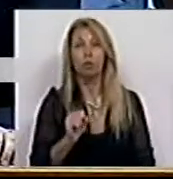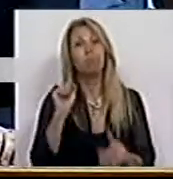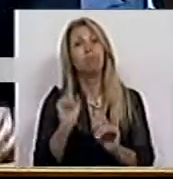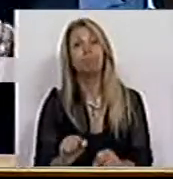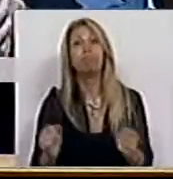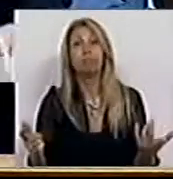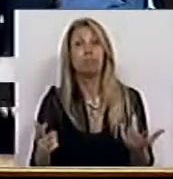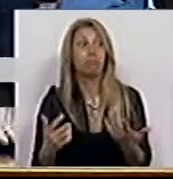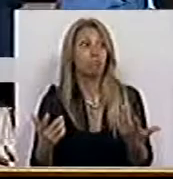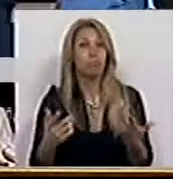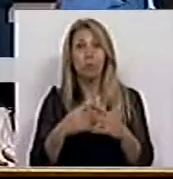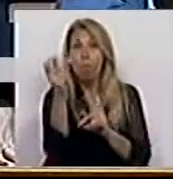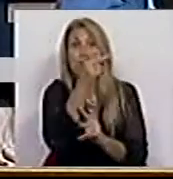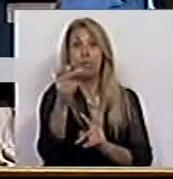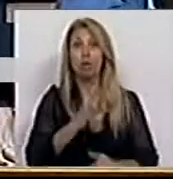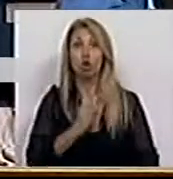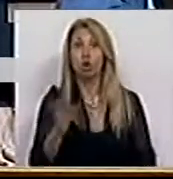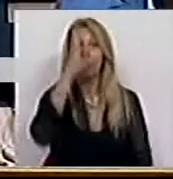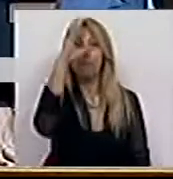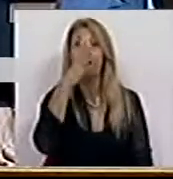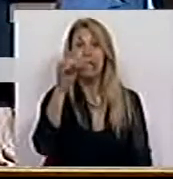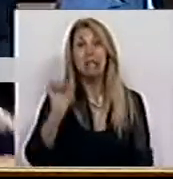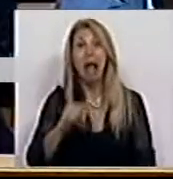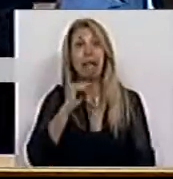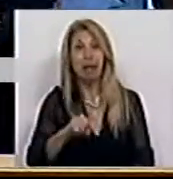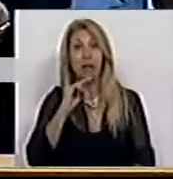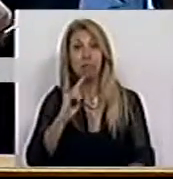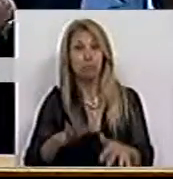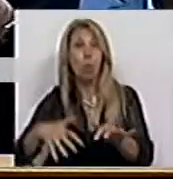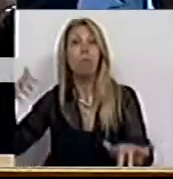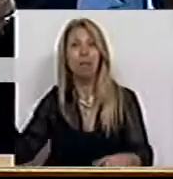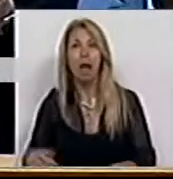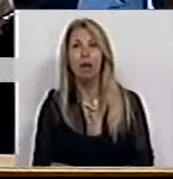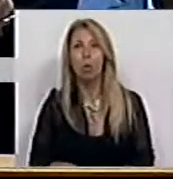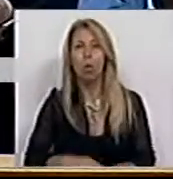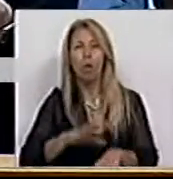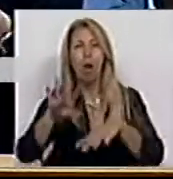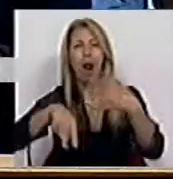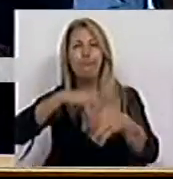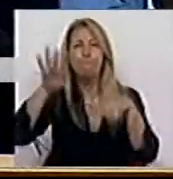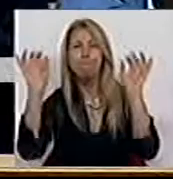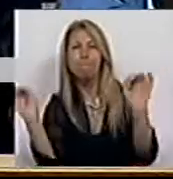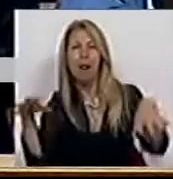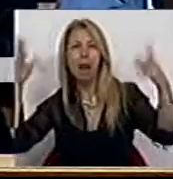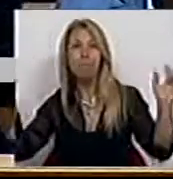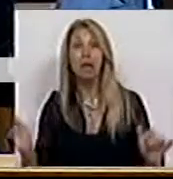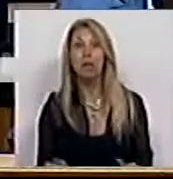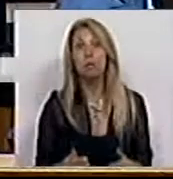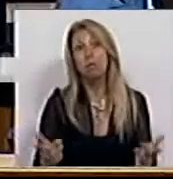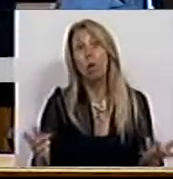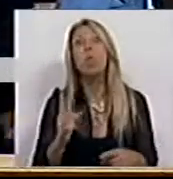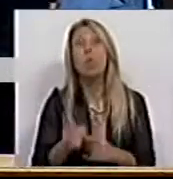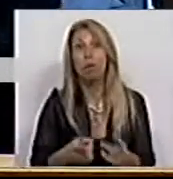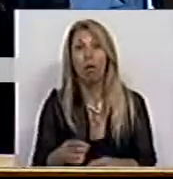que o Sr. Primeiro-Ministro criou aqui mesmo em plenário: malabarice. Malabarice é esta distância que vai entre o que o Governo diz